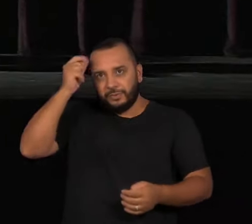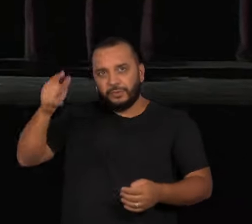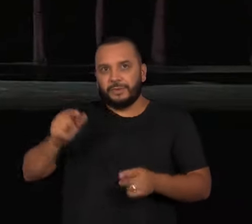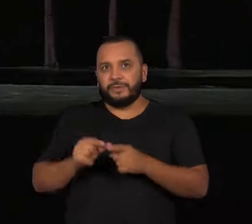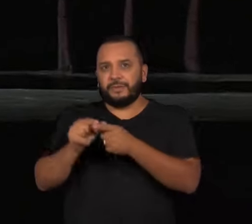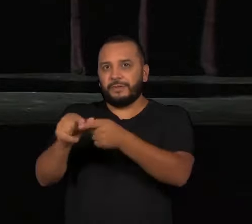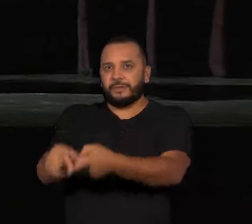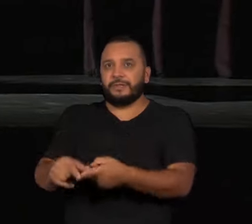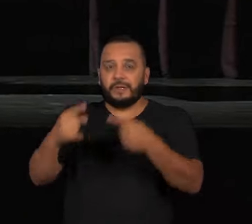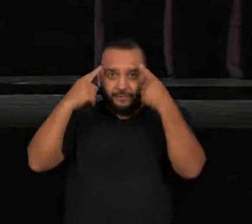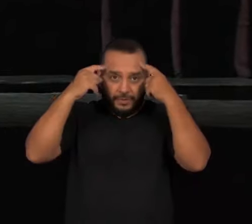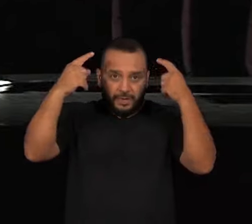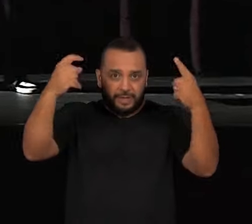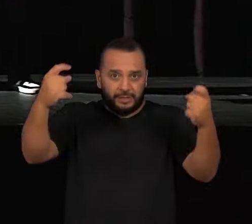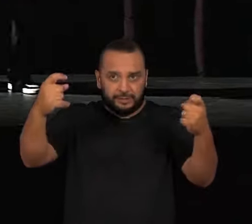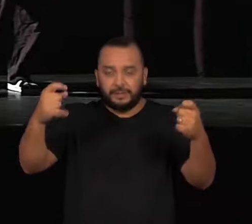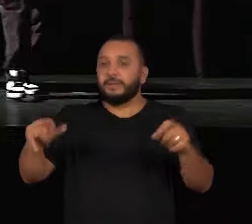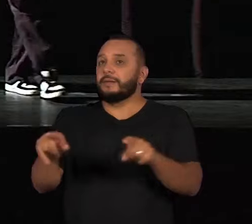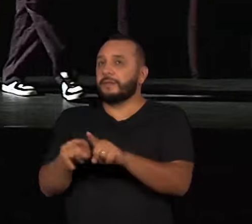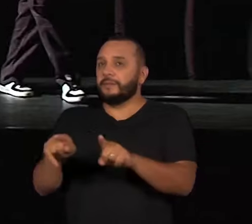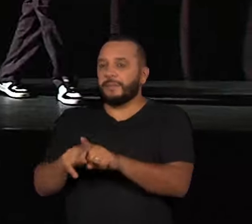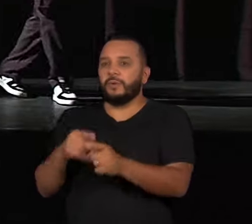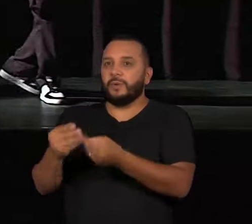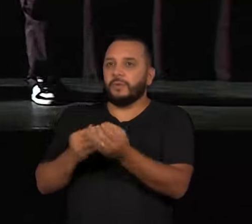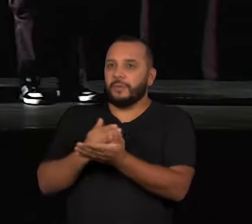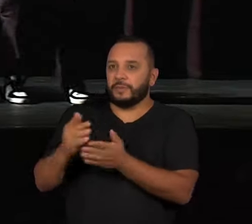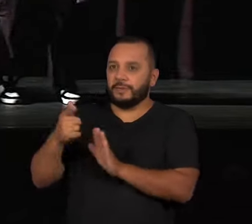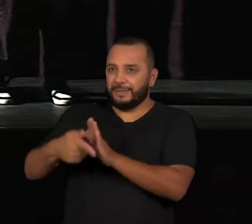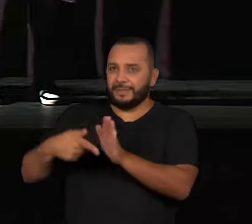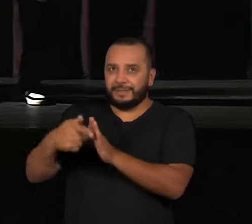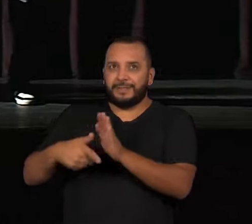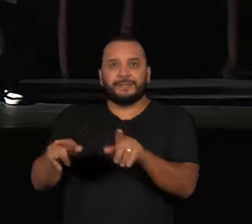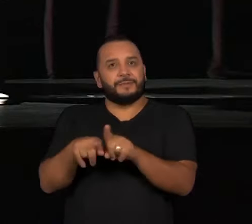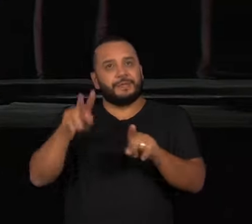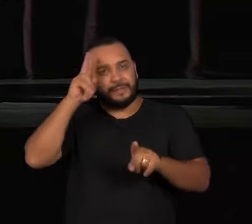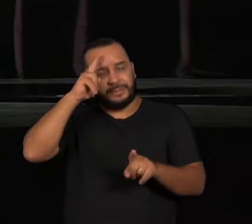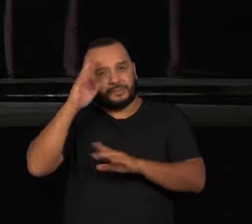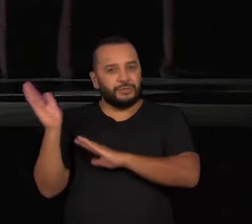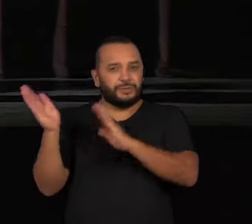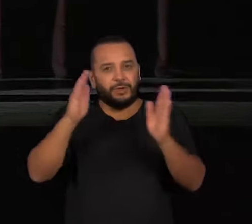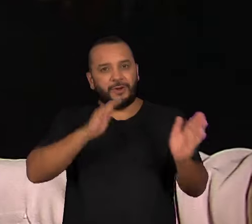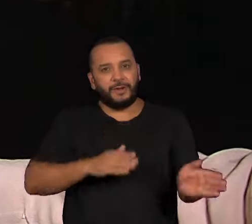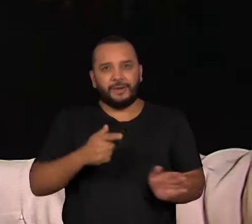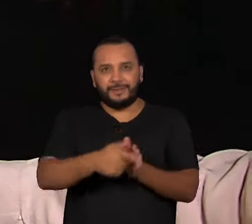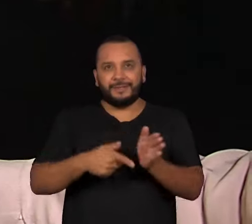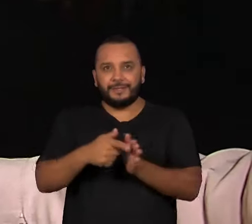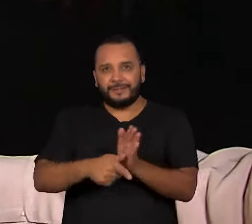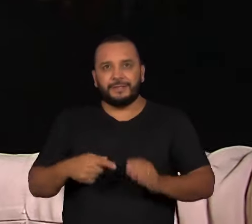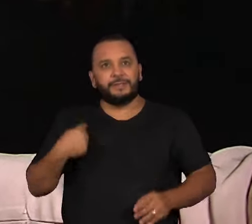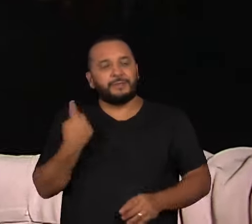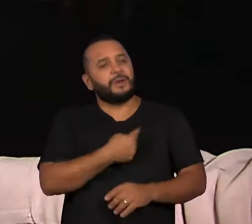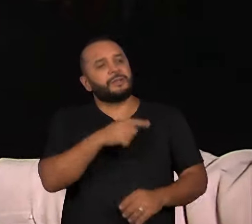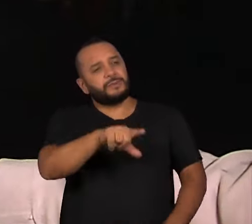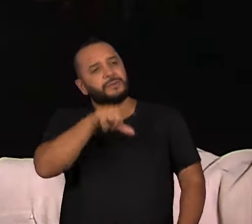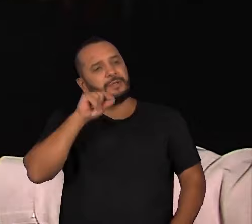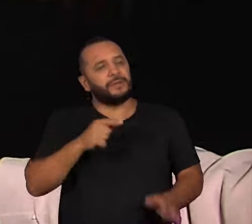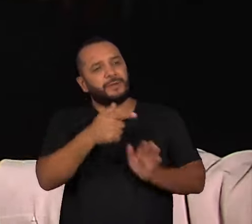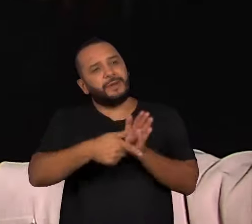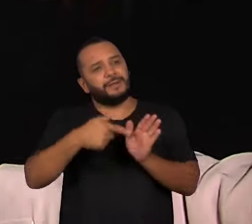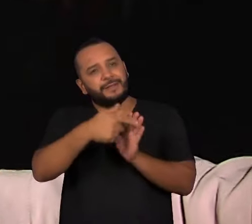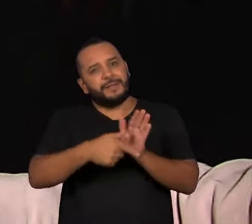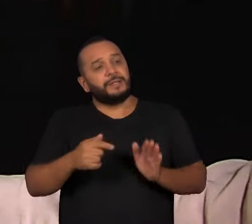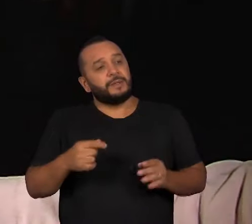a violência da periferia, origem de Guaianazes e a história de Guaianazes. Esse ano a gente escolheu Guaianazes, porque a gente queria fazer um fortalecimento